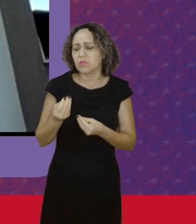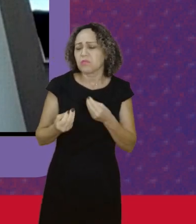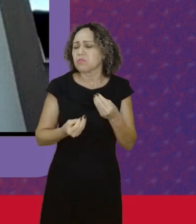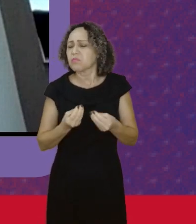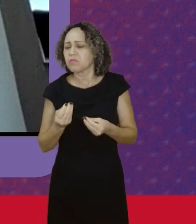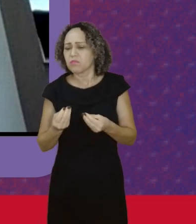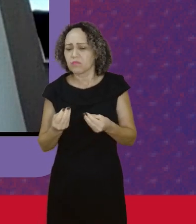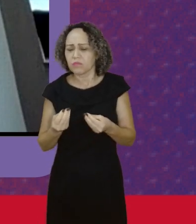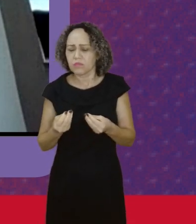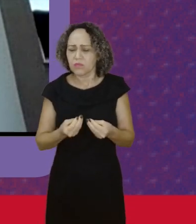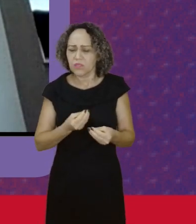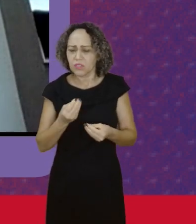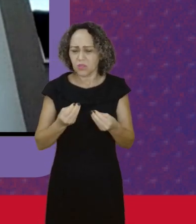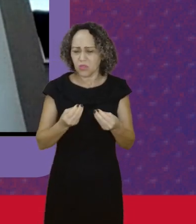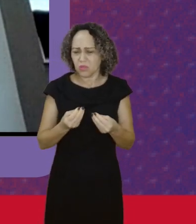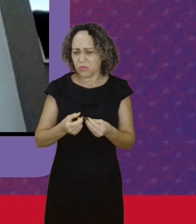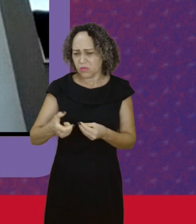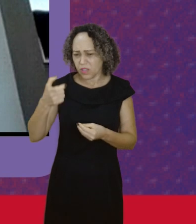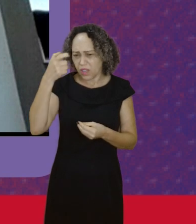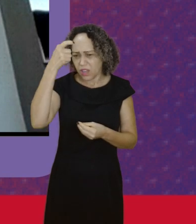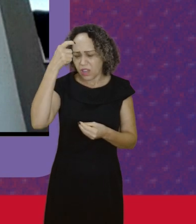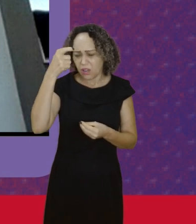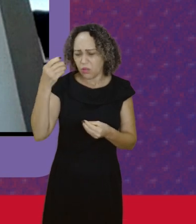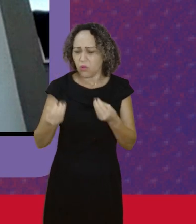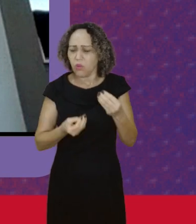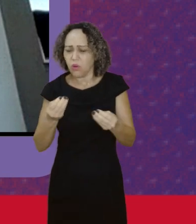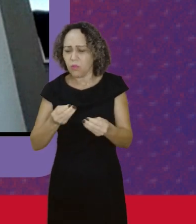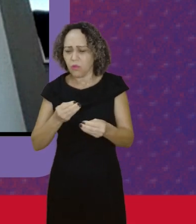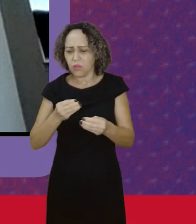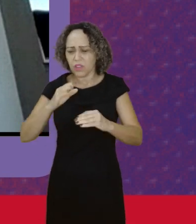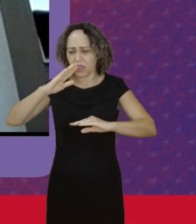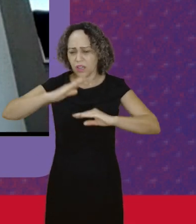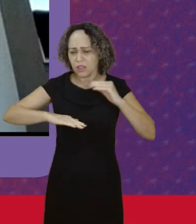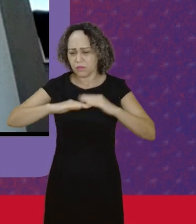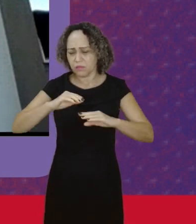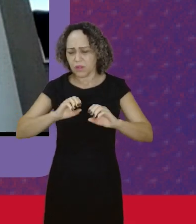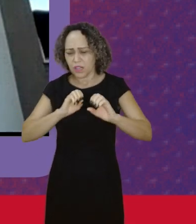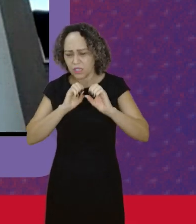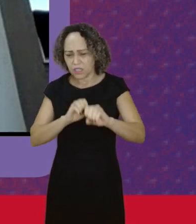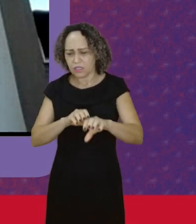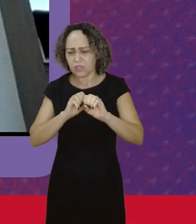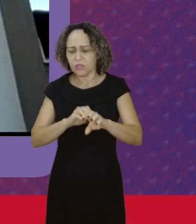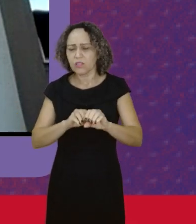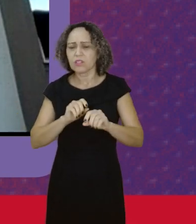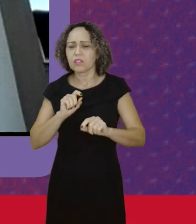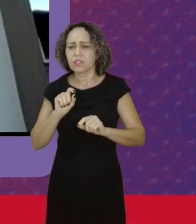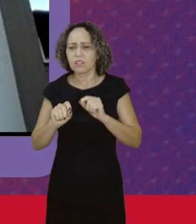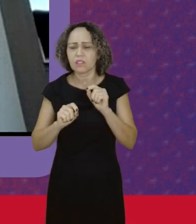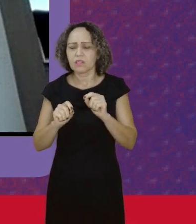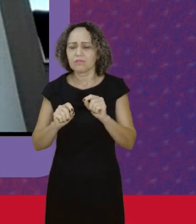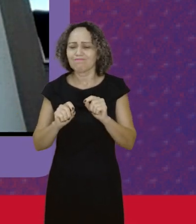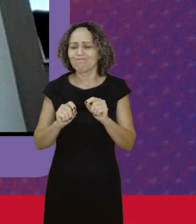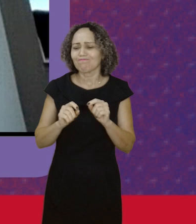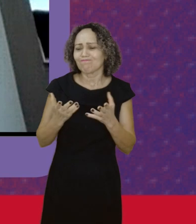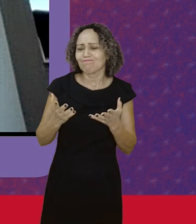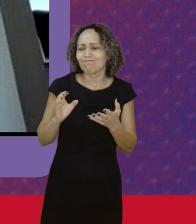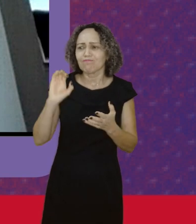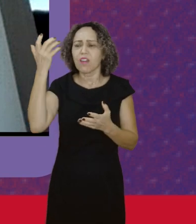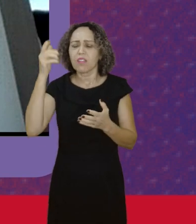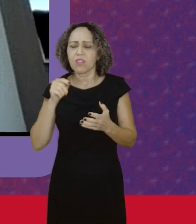o quanto que a docência ela fica exposta e sob o